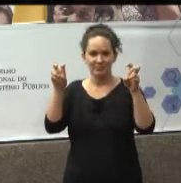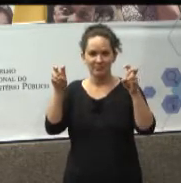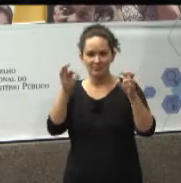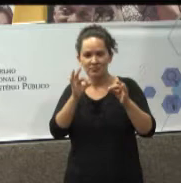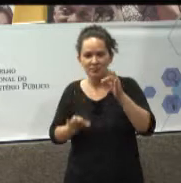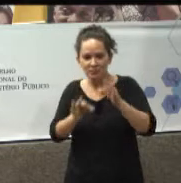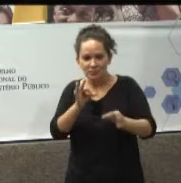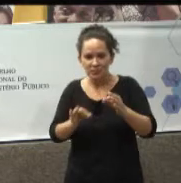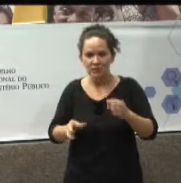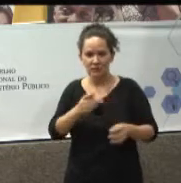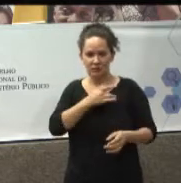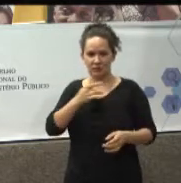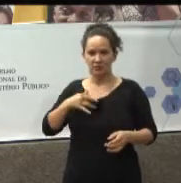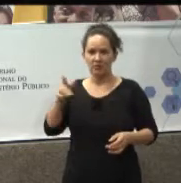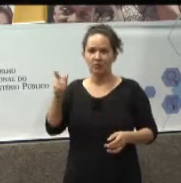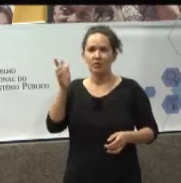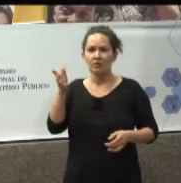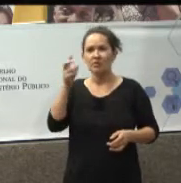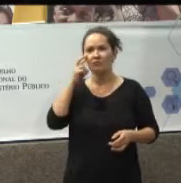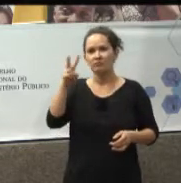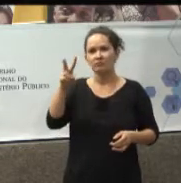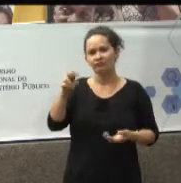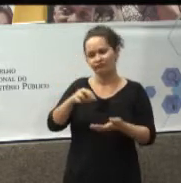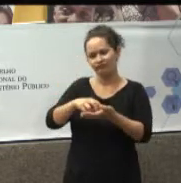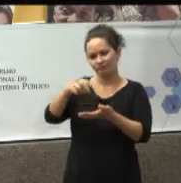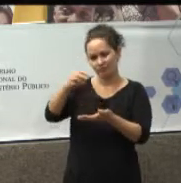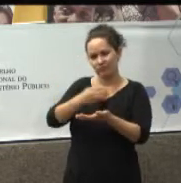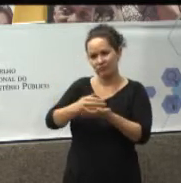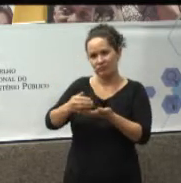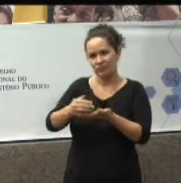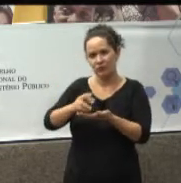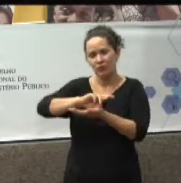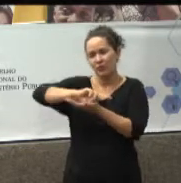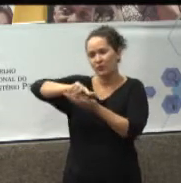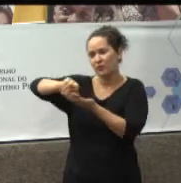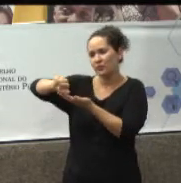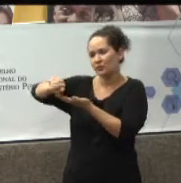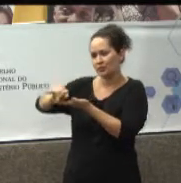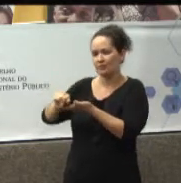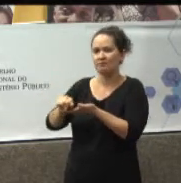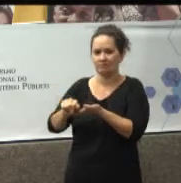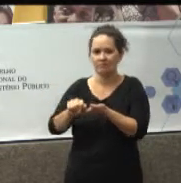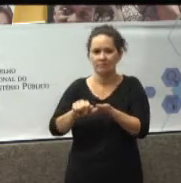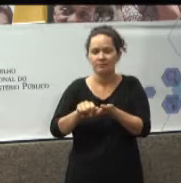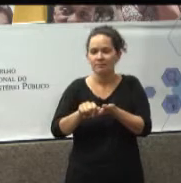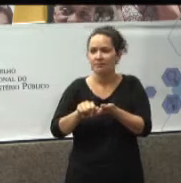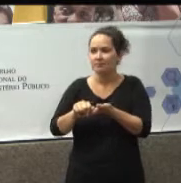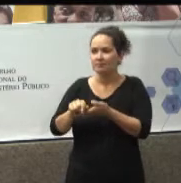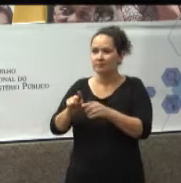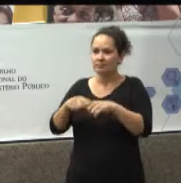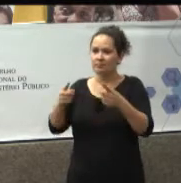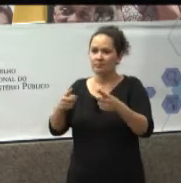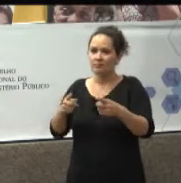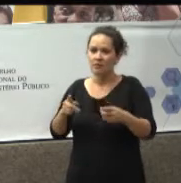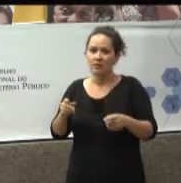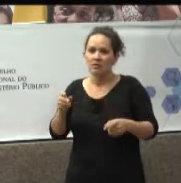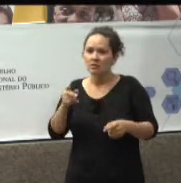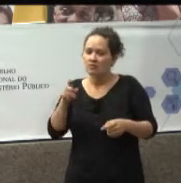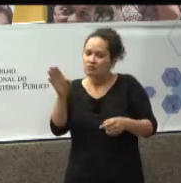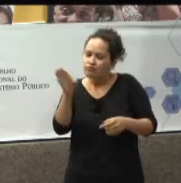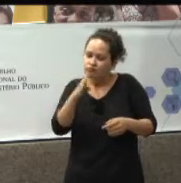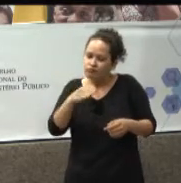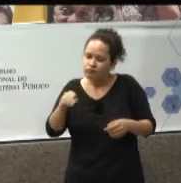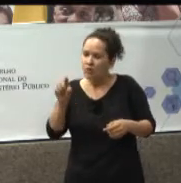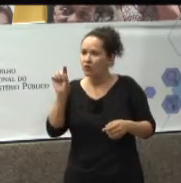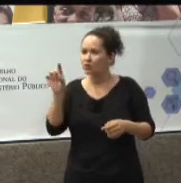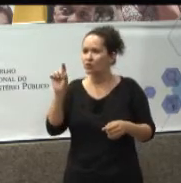judicialização da saúde o senhor já viram desde manhã é multifatorial ela tem muitos atores mas eu vou aqui pensar